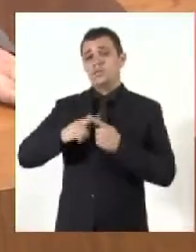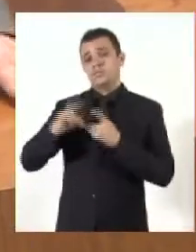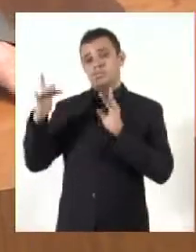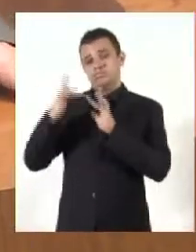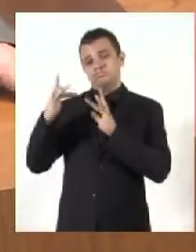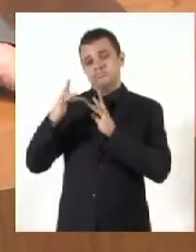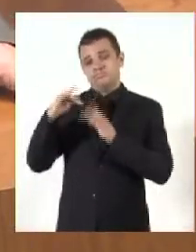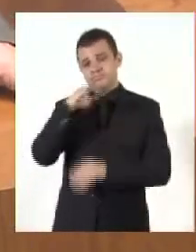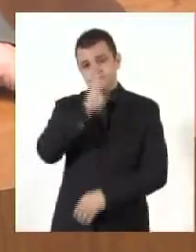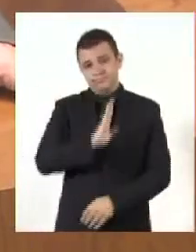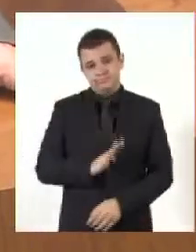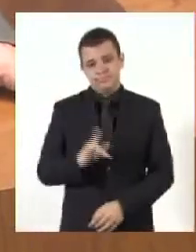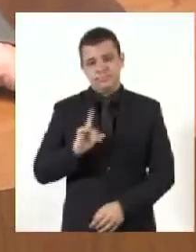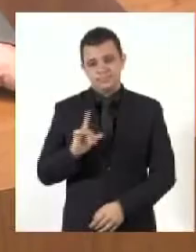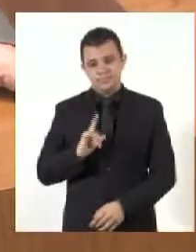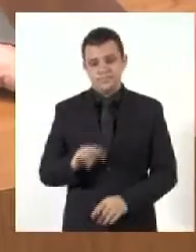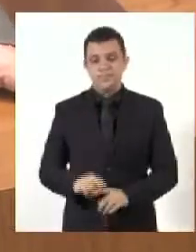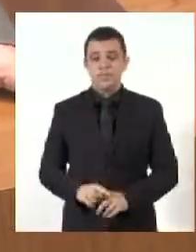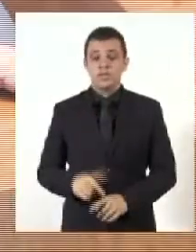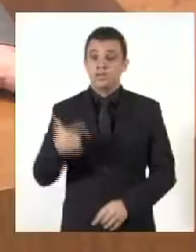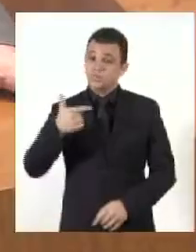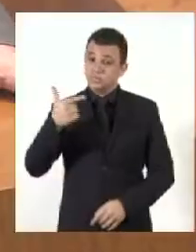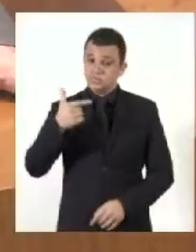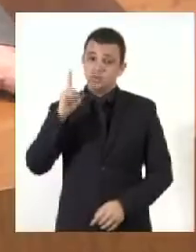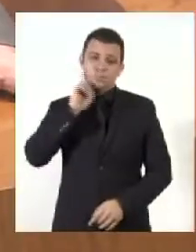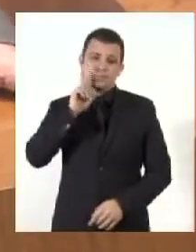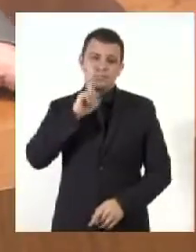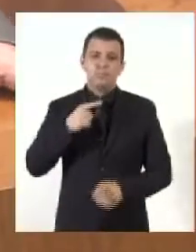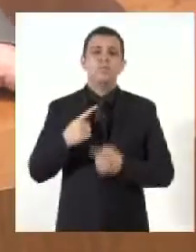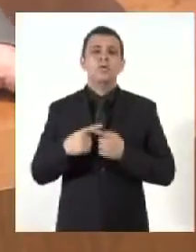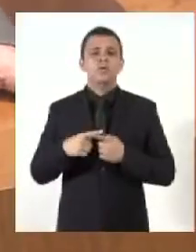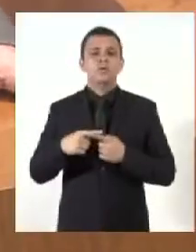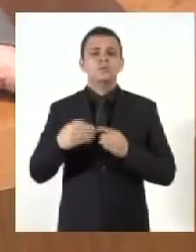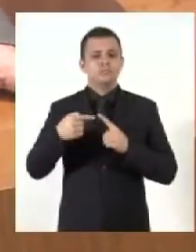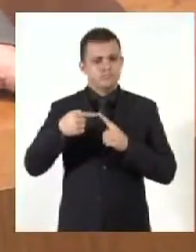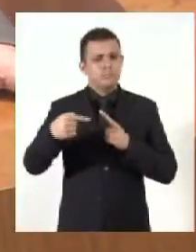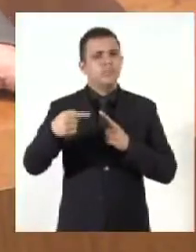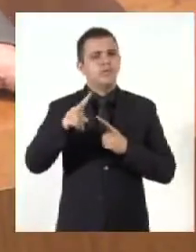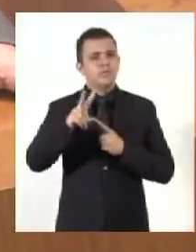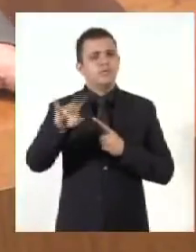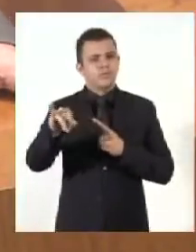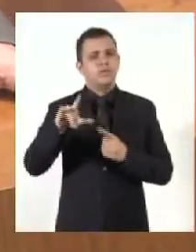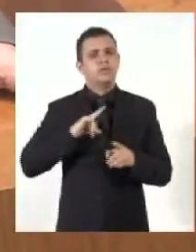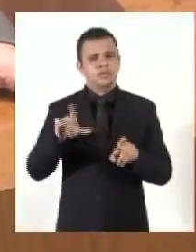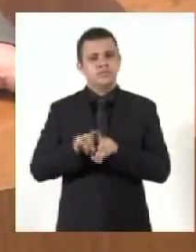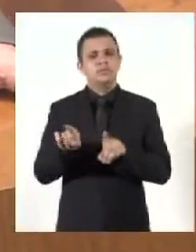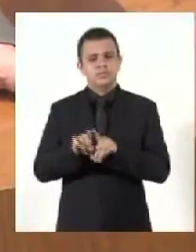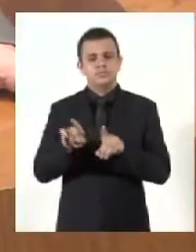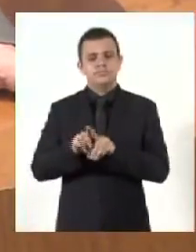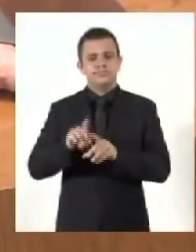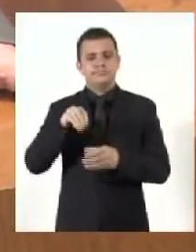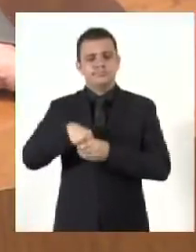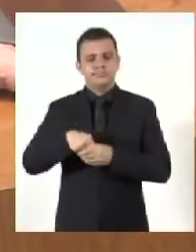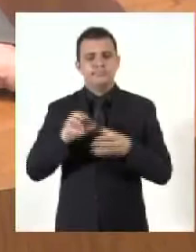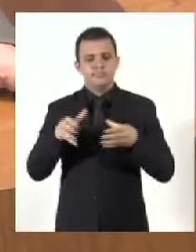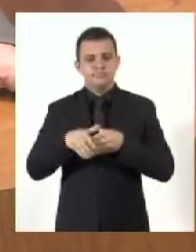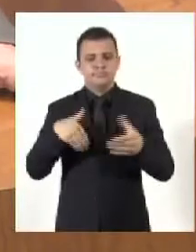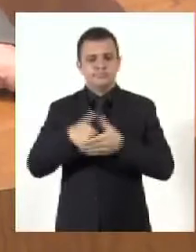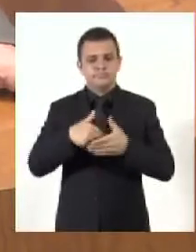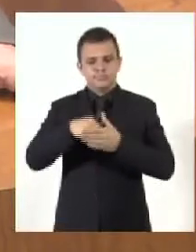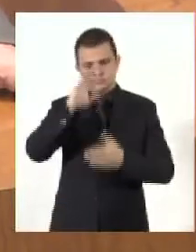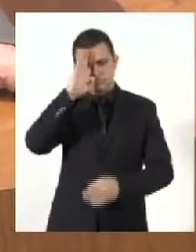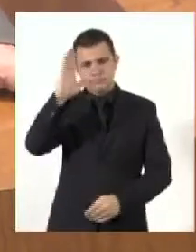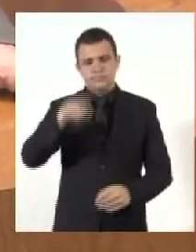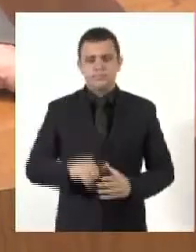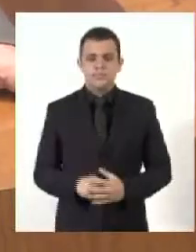porque a médio prazo estará no rol dos mais importantes dos Estados Unidos. A única coisa a estranhar nessa lista é a presença da entidade